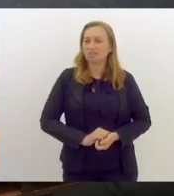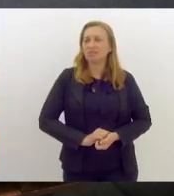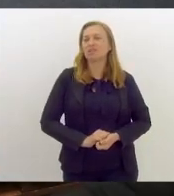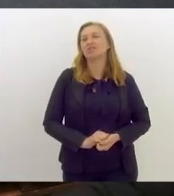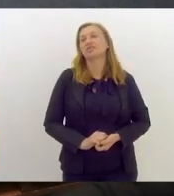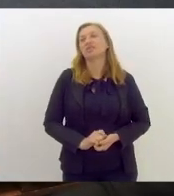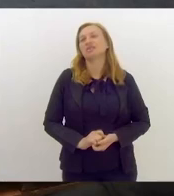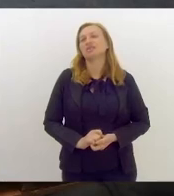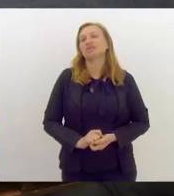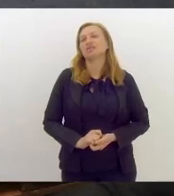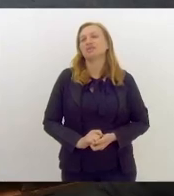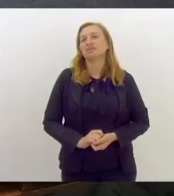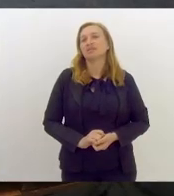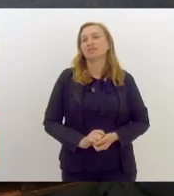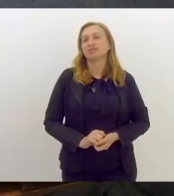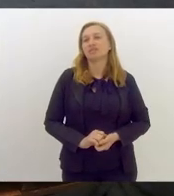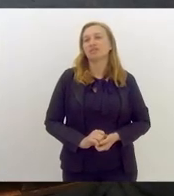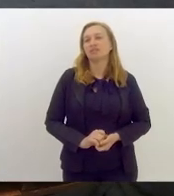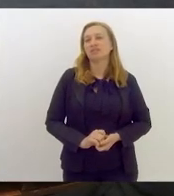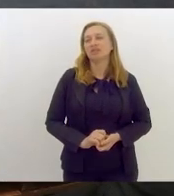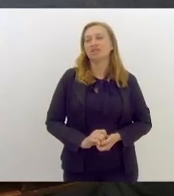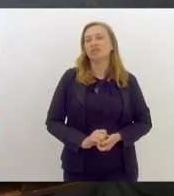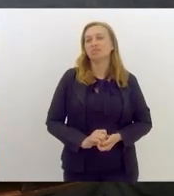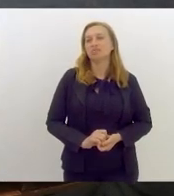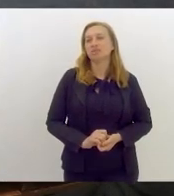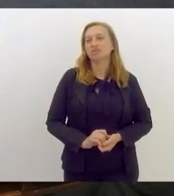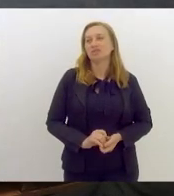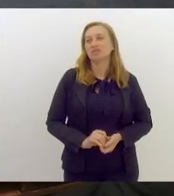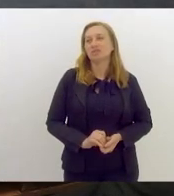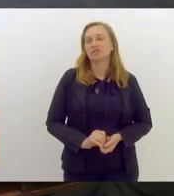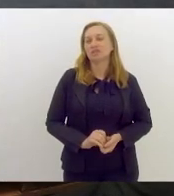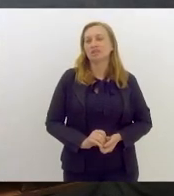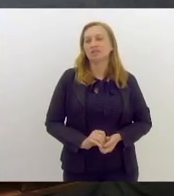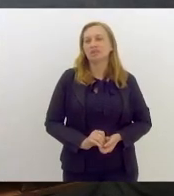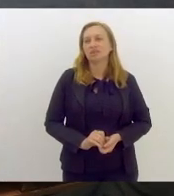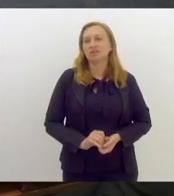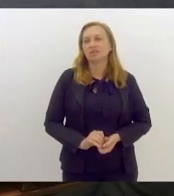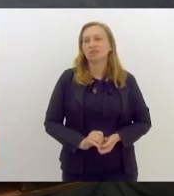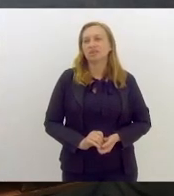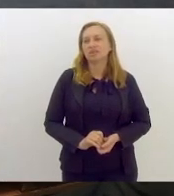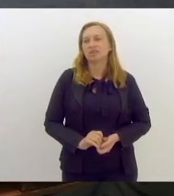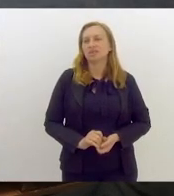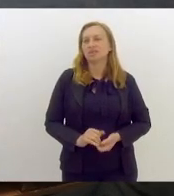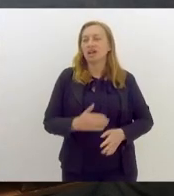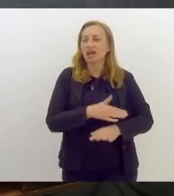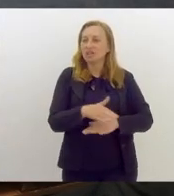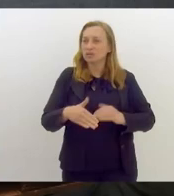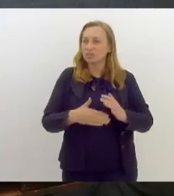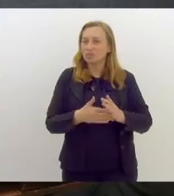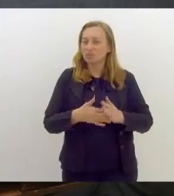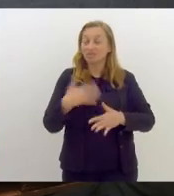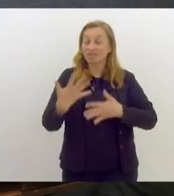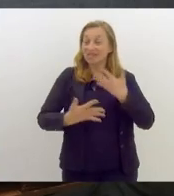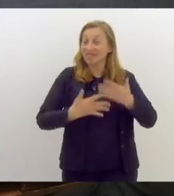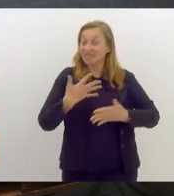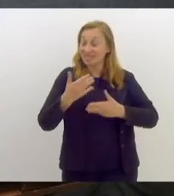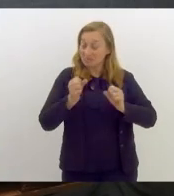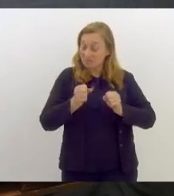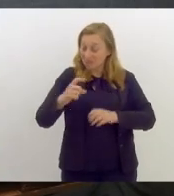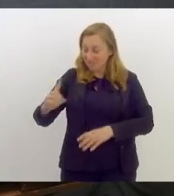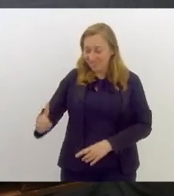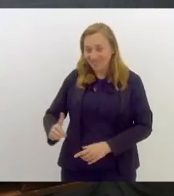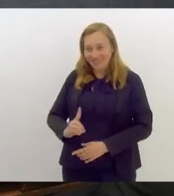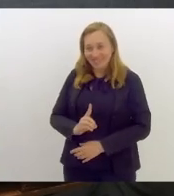Boa noite a todos e a todas transmitir a todos uma imensa satisfação de poder estar